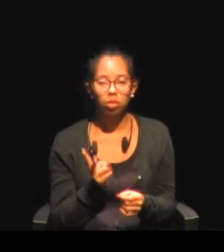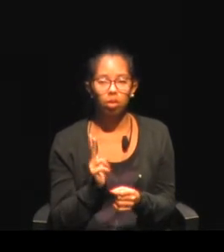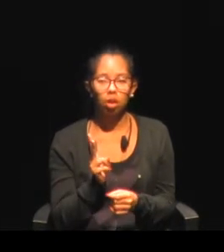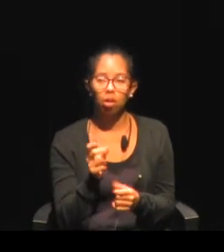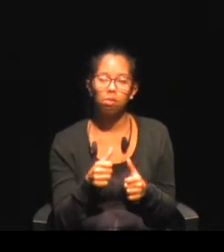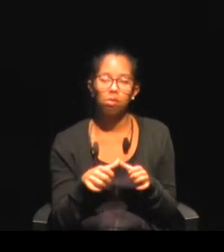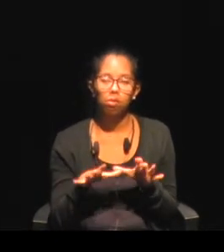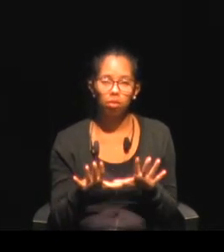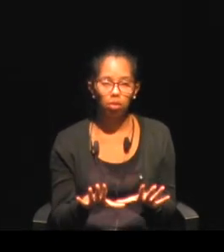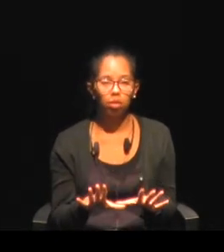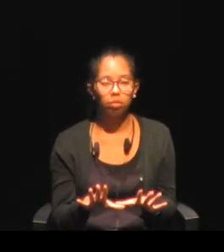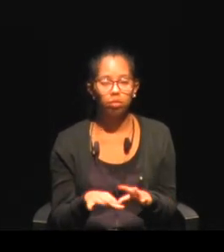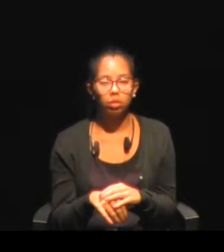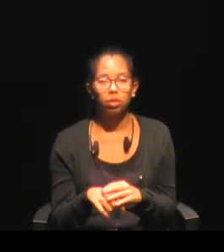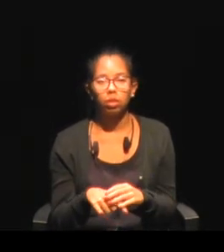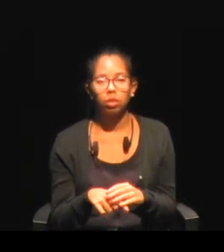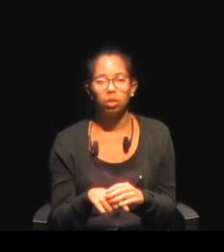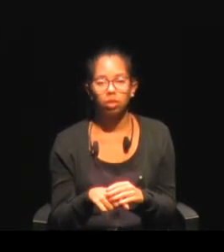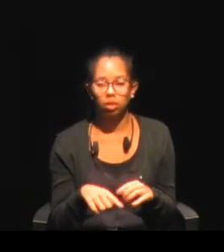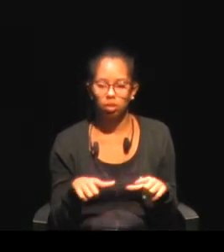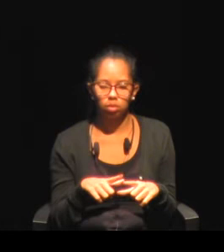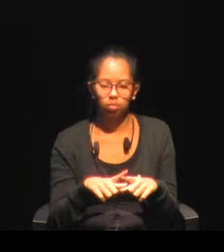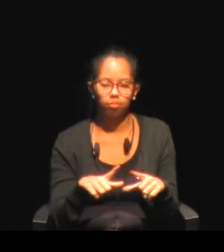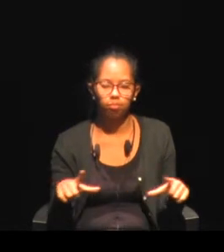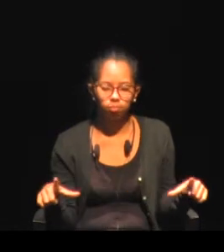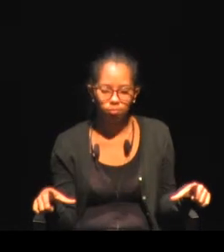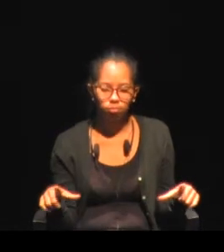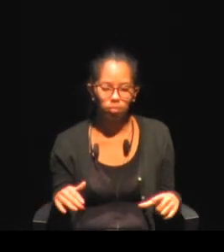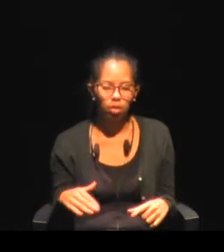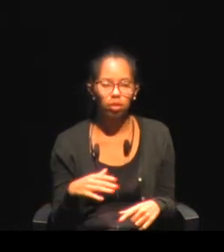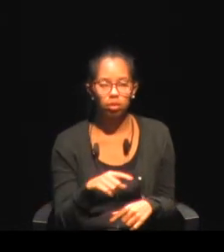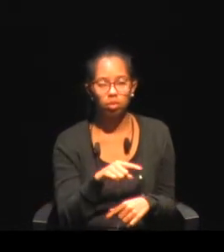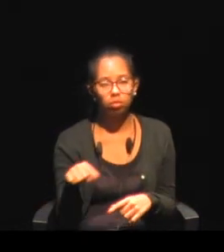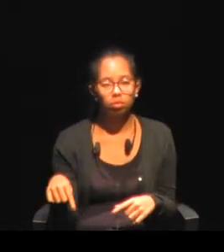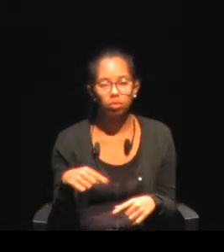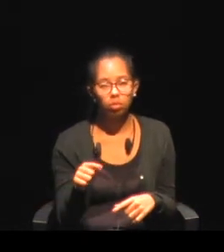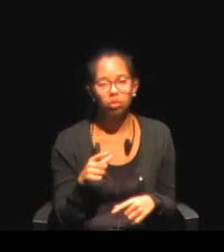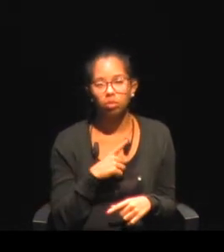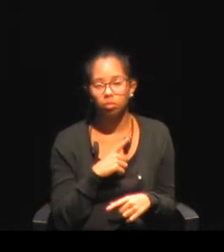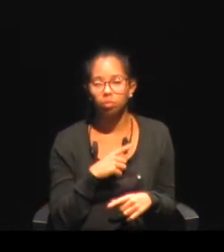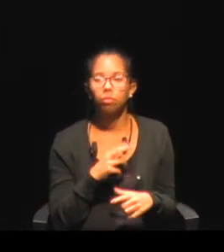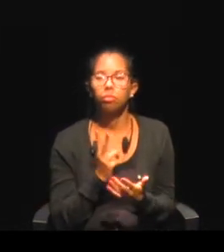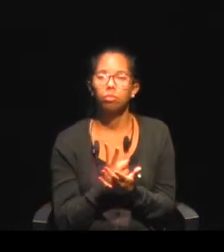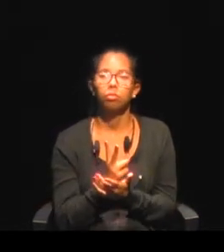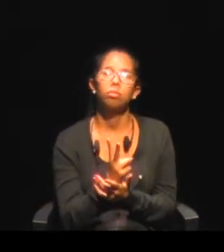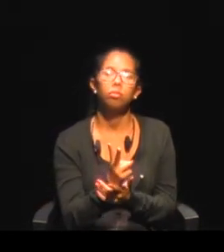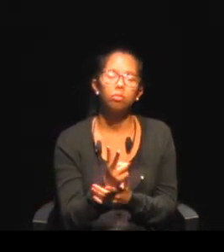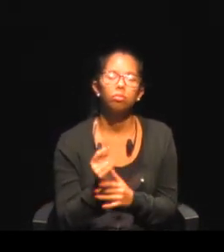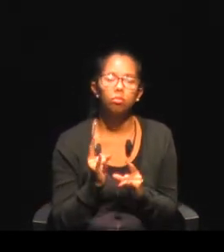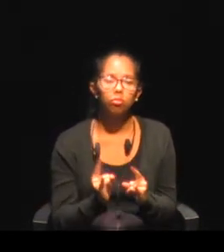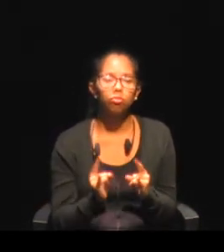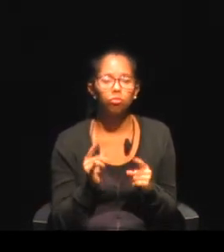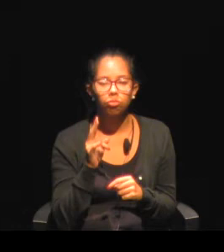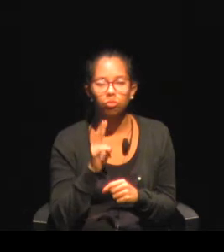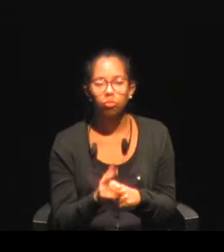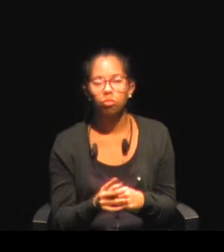perto, mas preservou essa grande área descampada em volta. mantendo esse caráter, né,